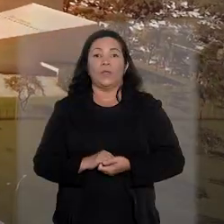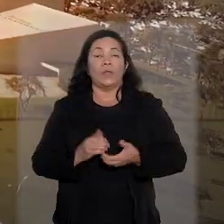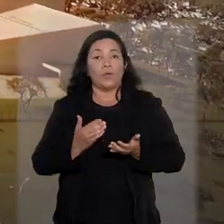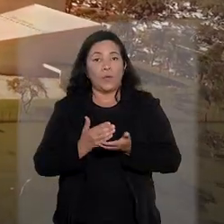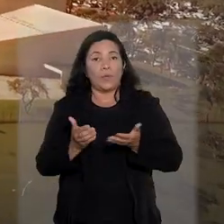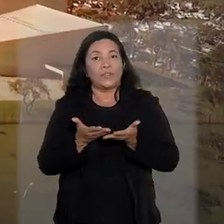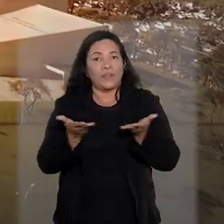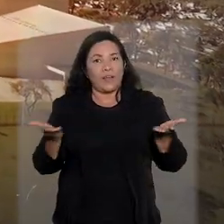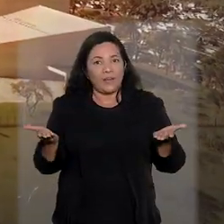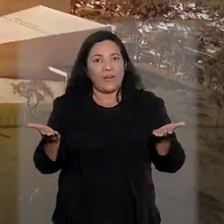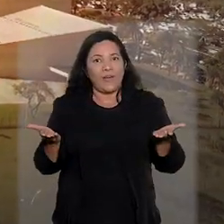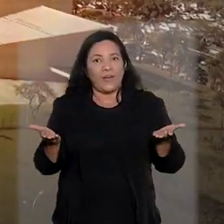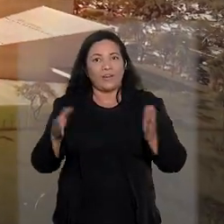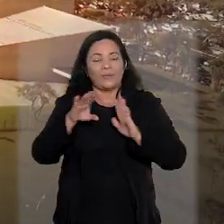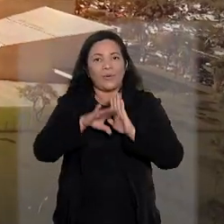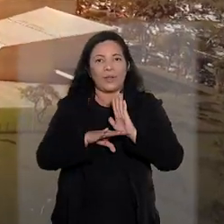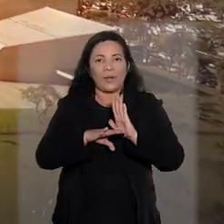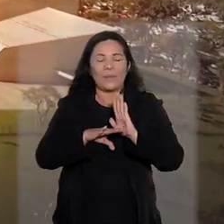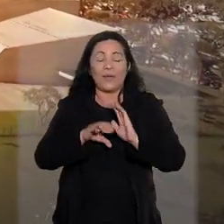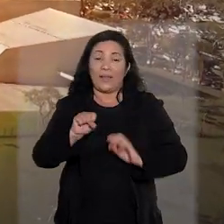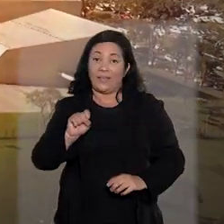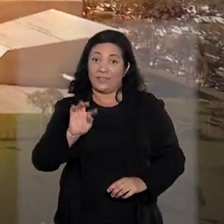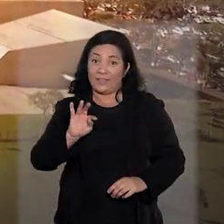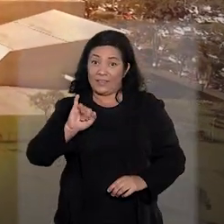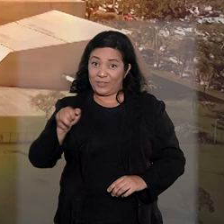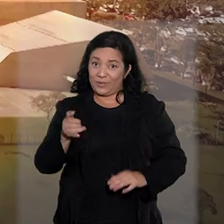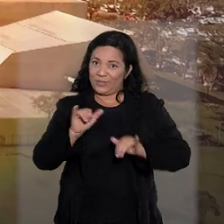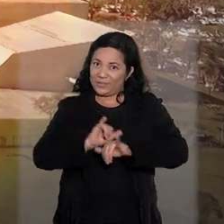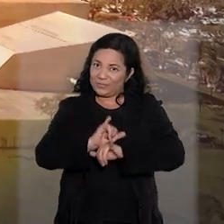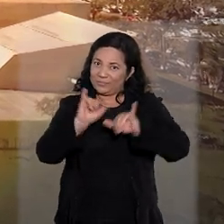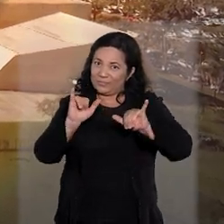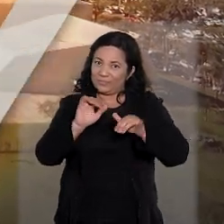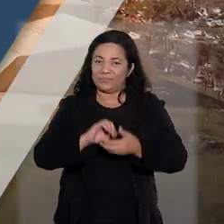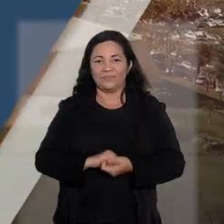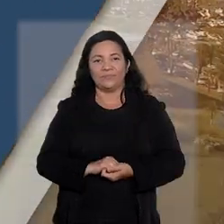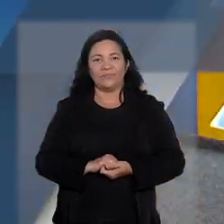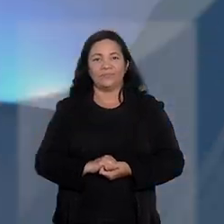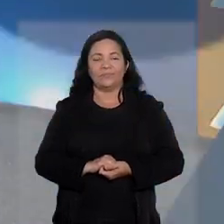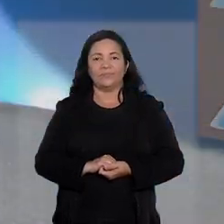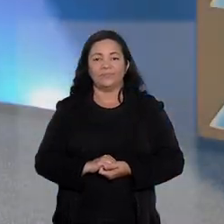Começa agora o programa do Superior Tribunal de Justiça.